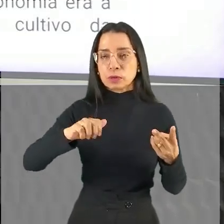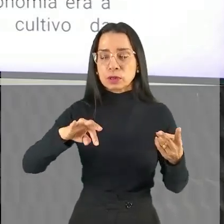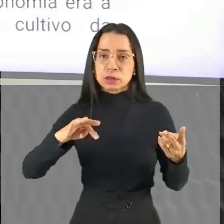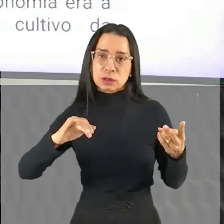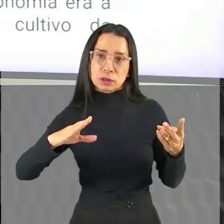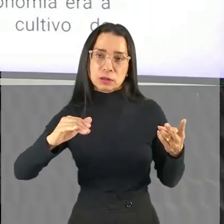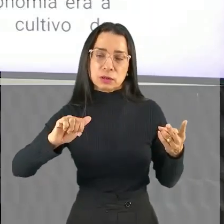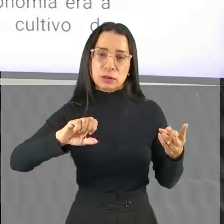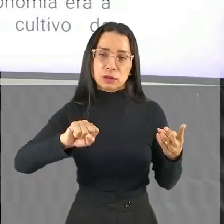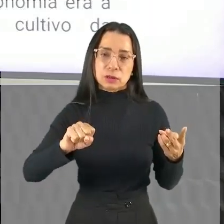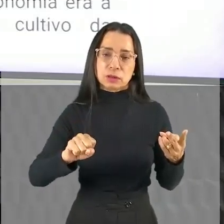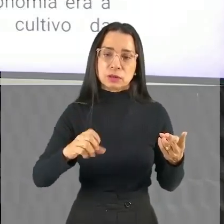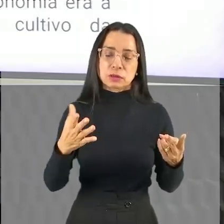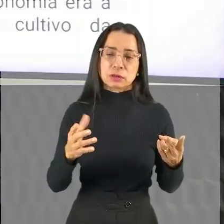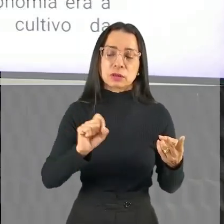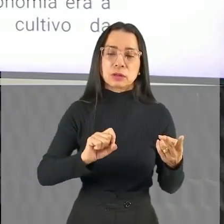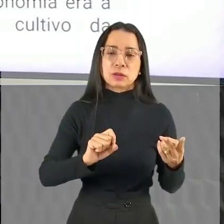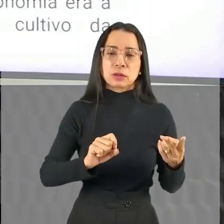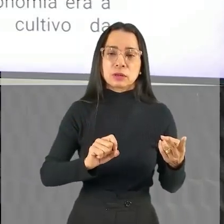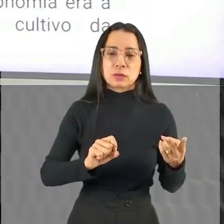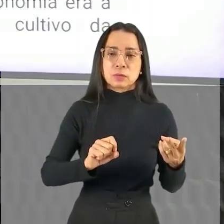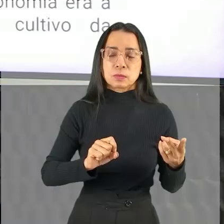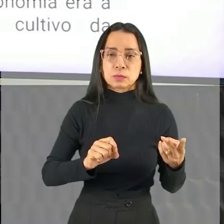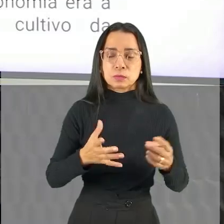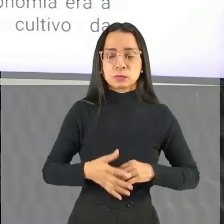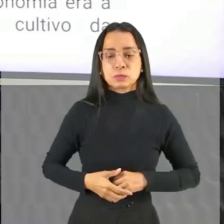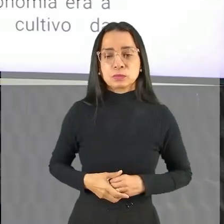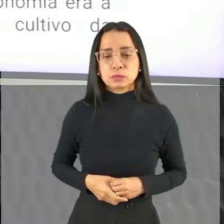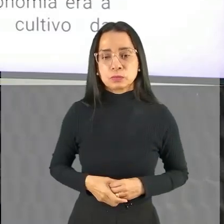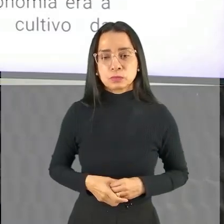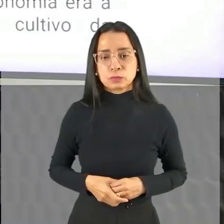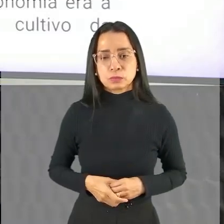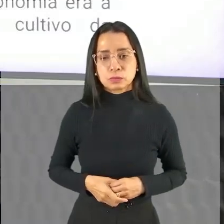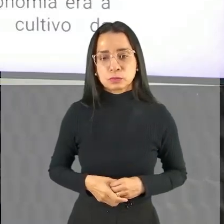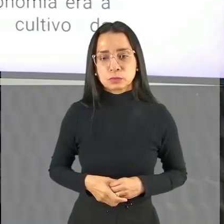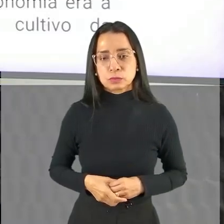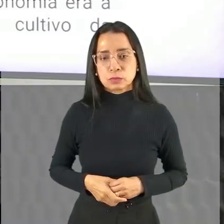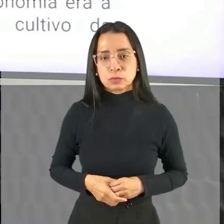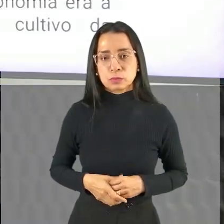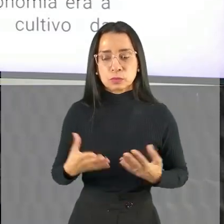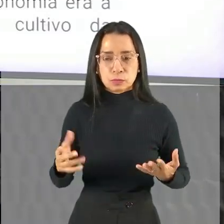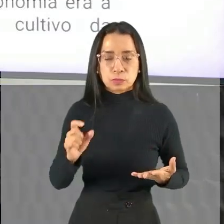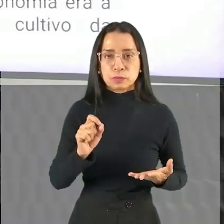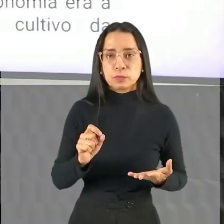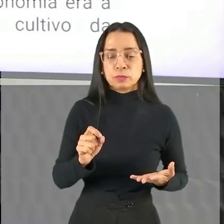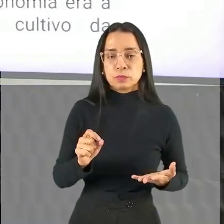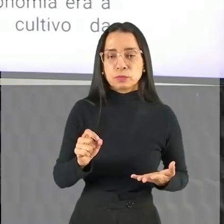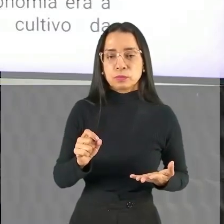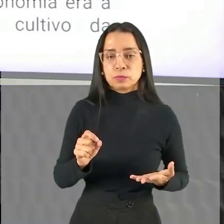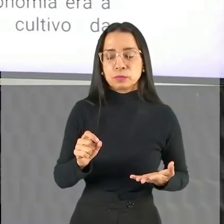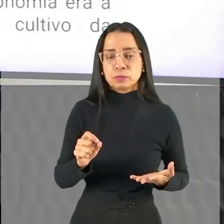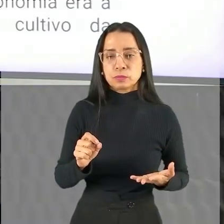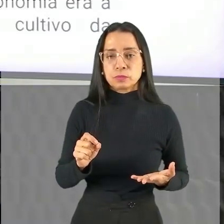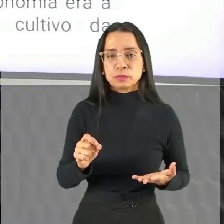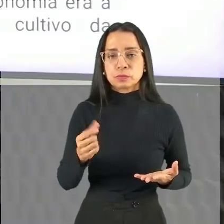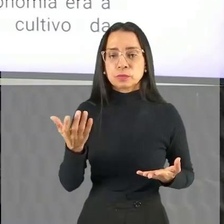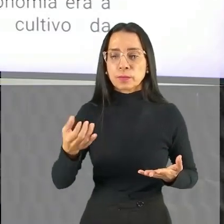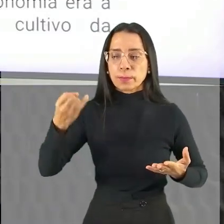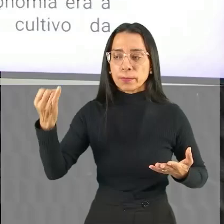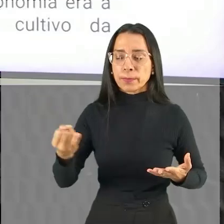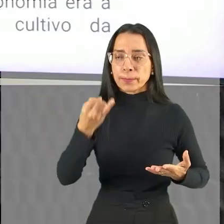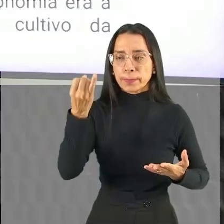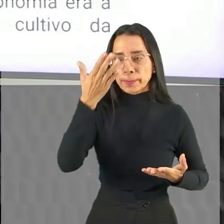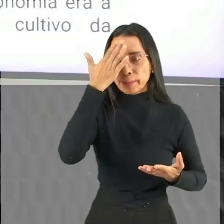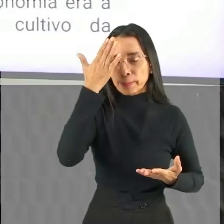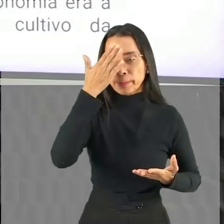cá, aqui para a América do Sul, e os astecas ali na altura do México, no mais central. Então, é